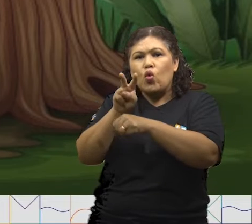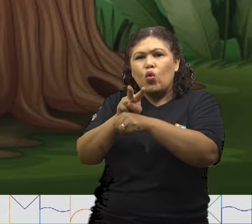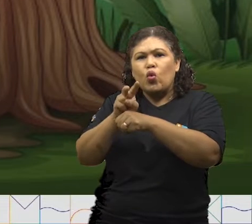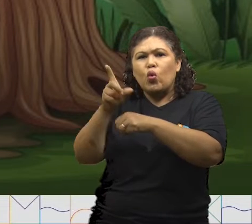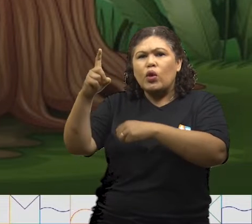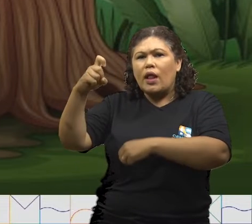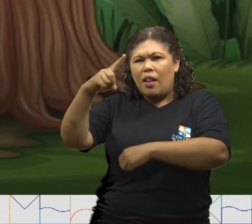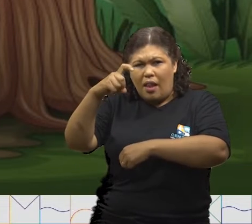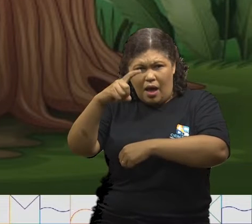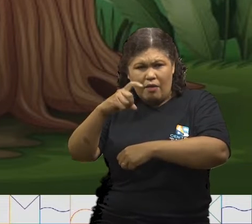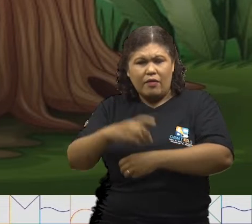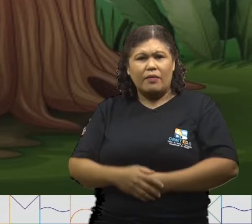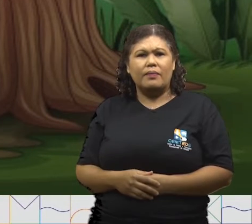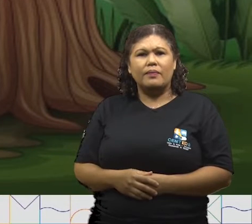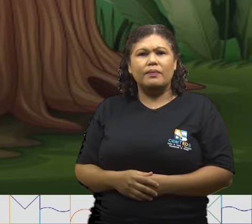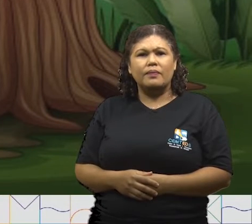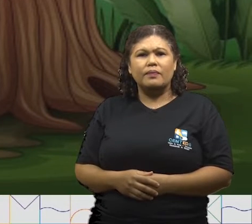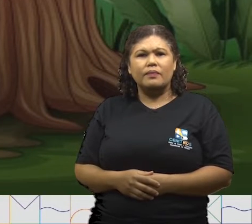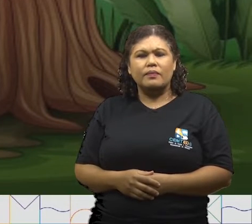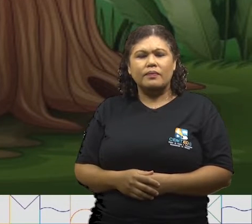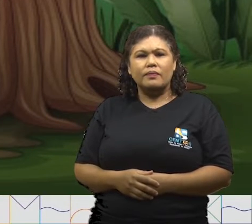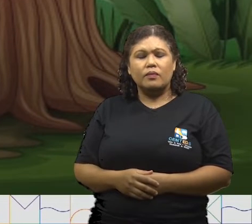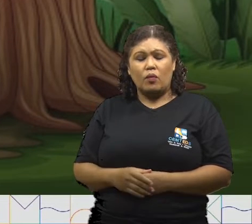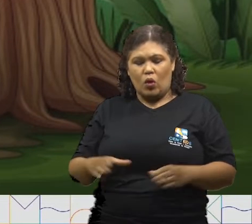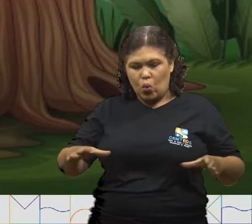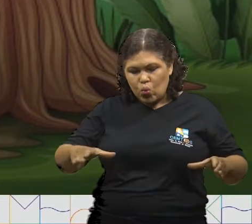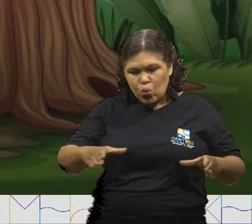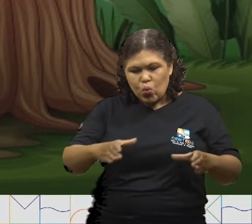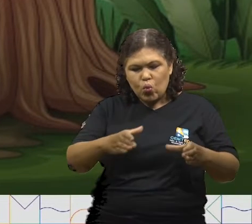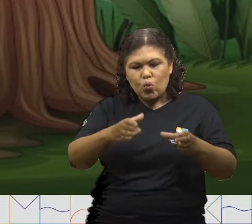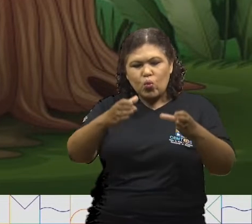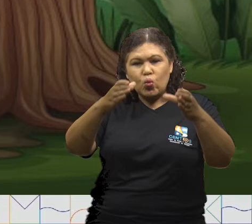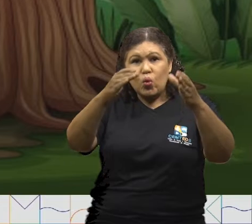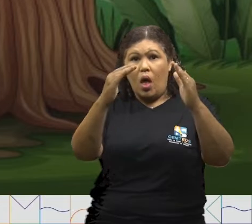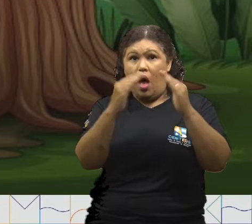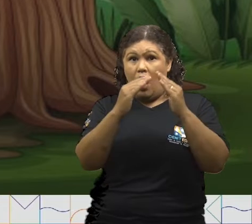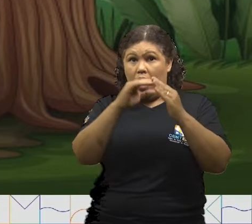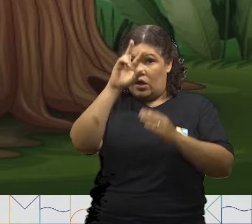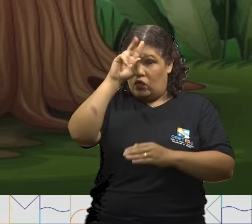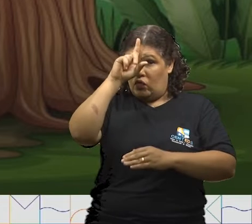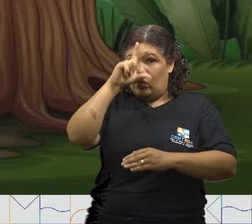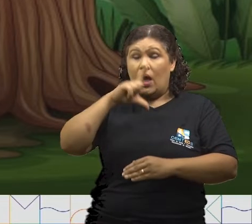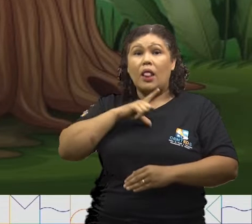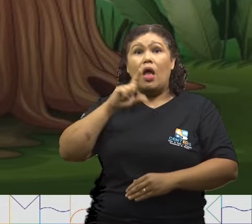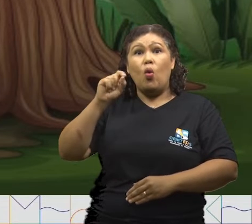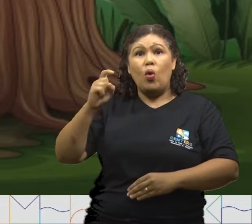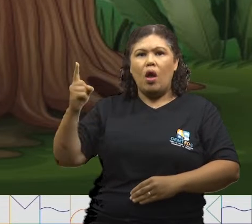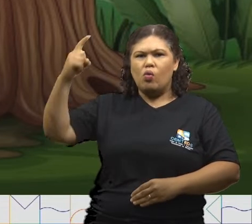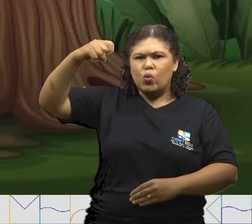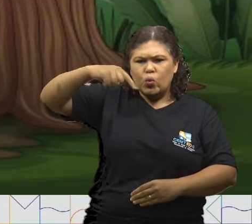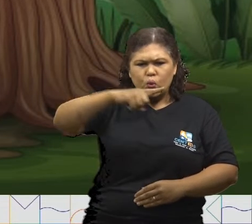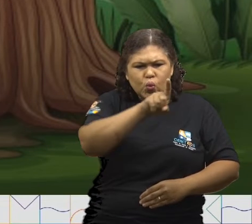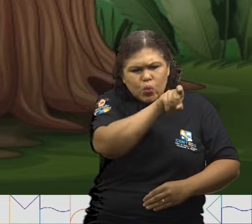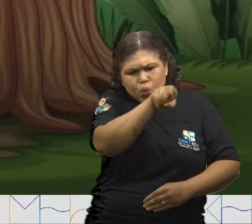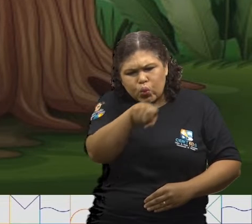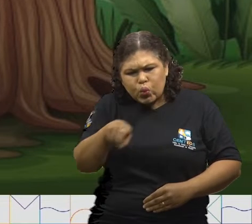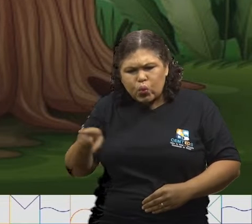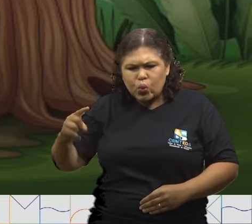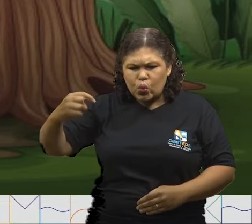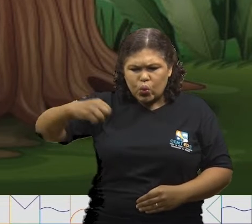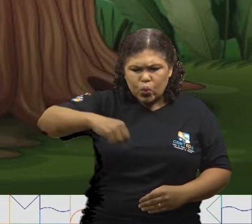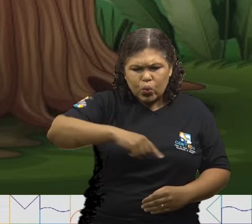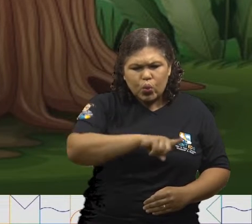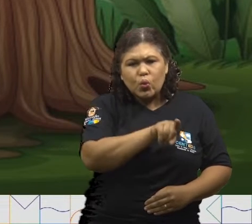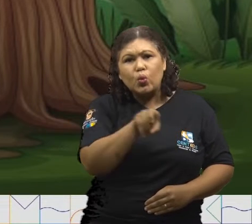cuidados com as larvas. O formigueiro é cheio de galerias e